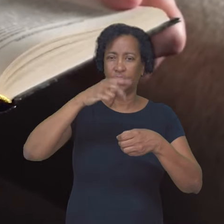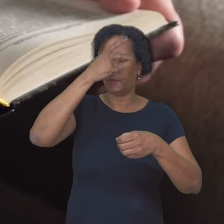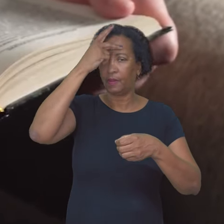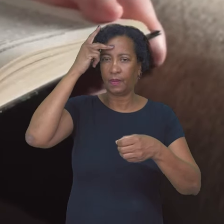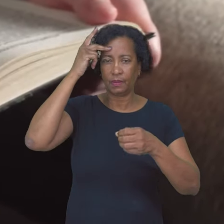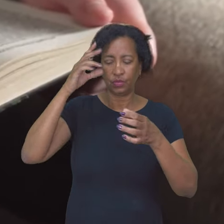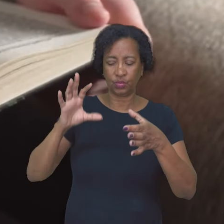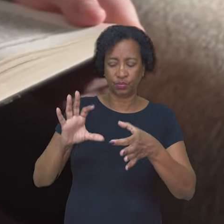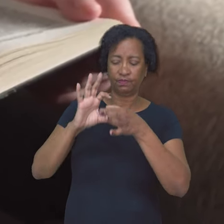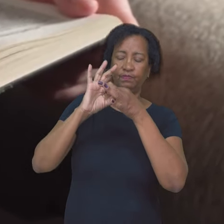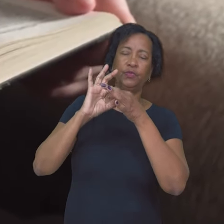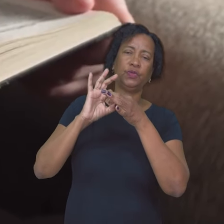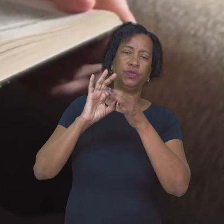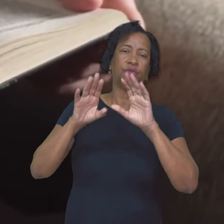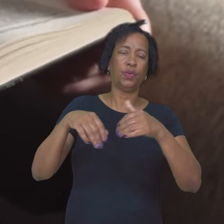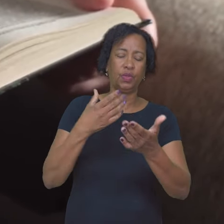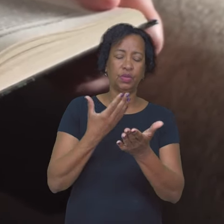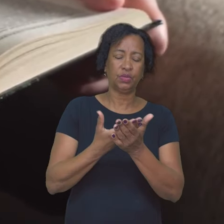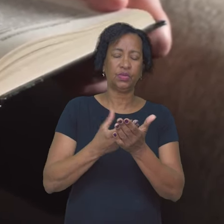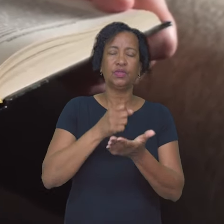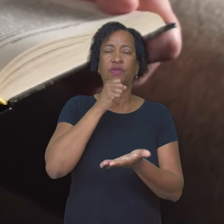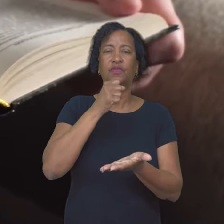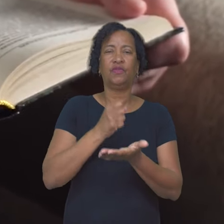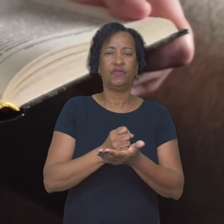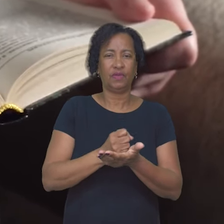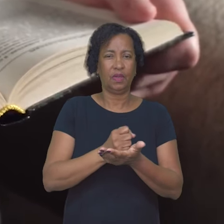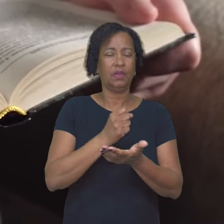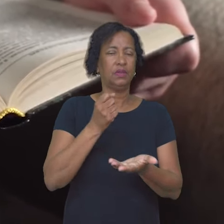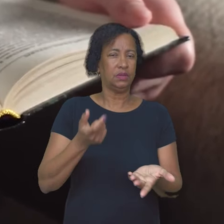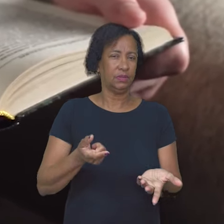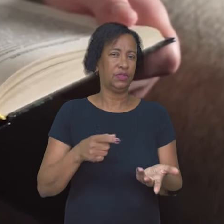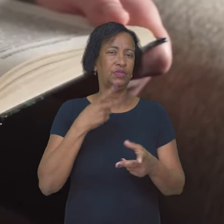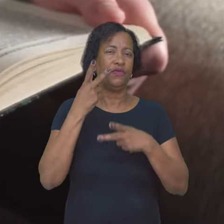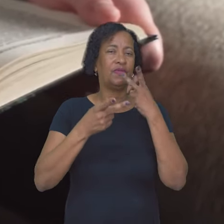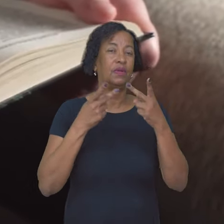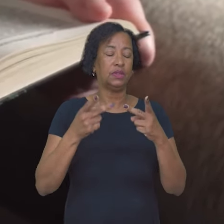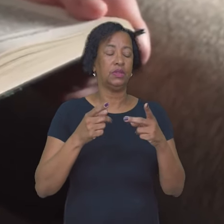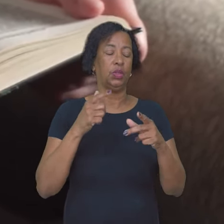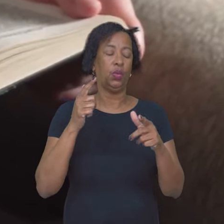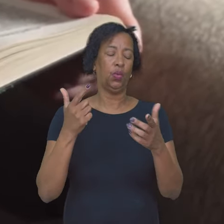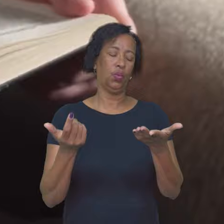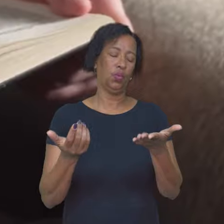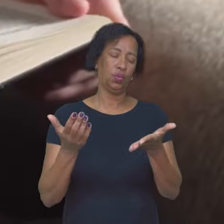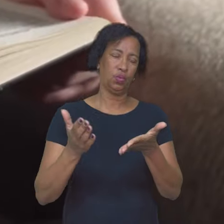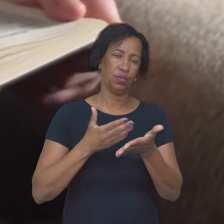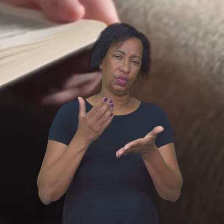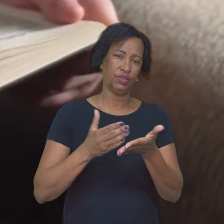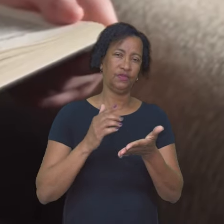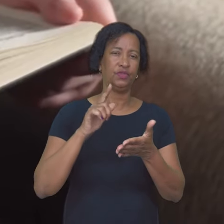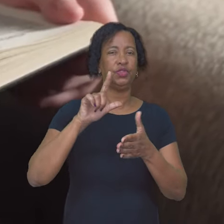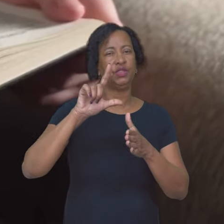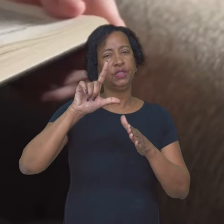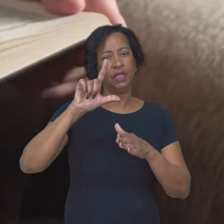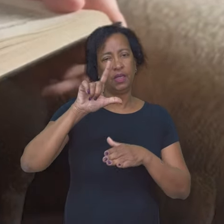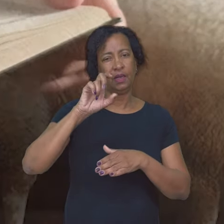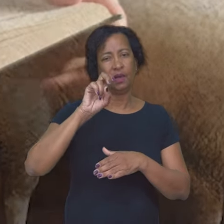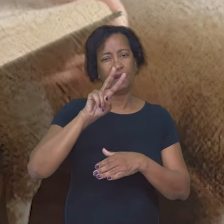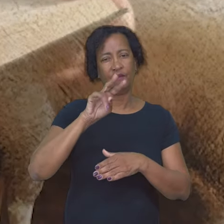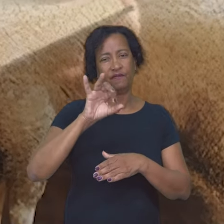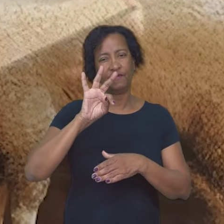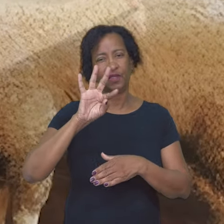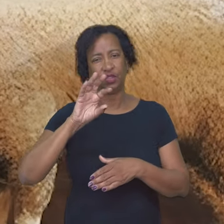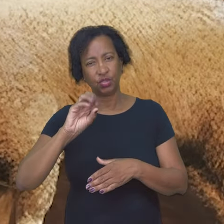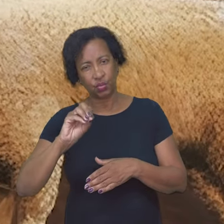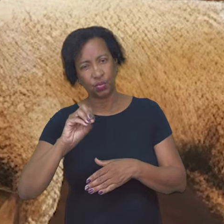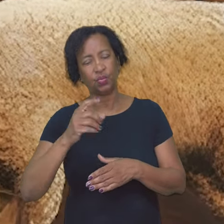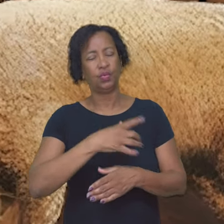quando estudamos o Velho Testamento eu disse que Todas aquelas ofertas do livro de Levítico tinham um valor simbólico os filhos de Israel